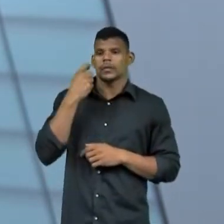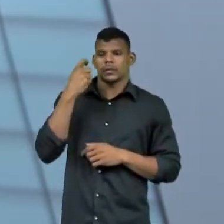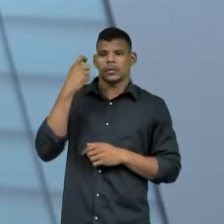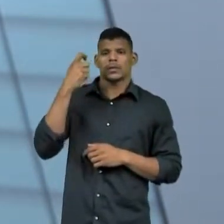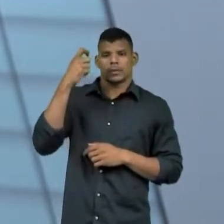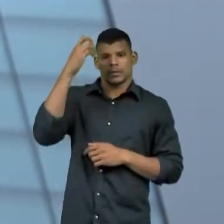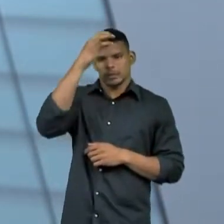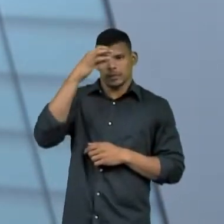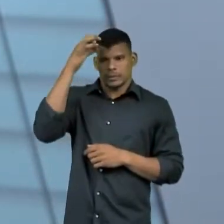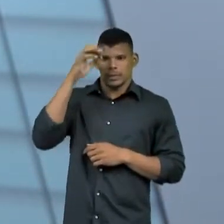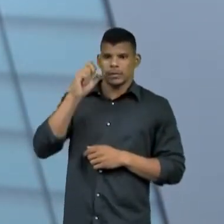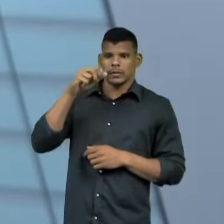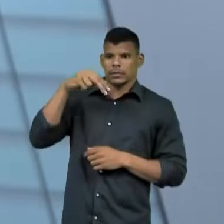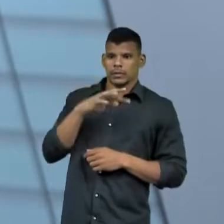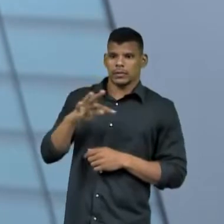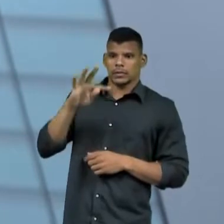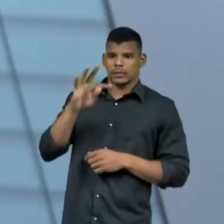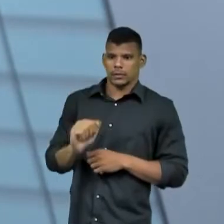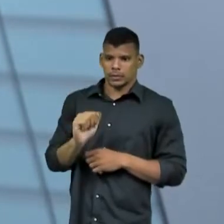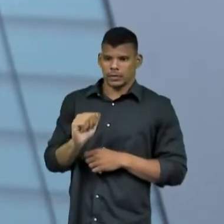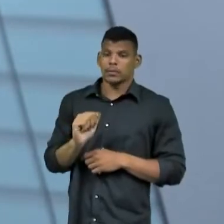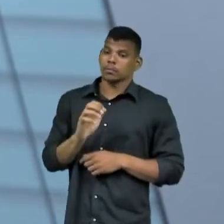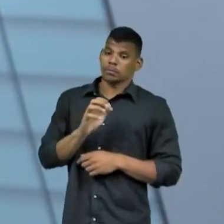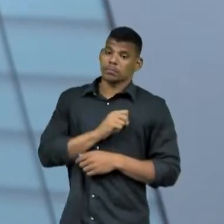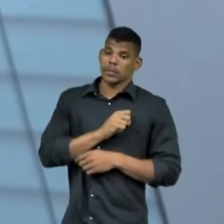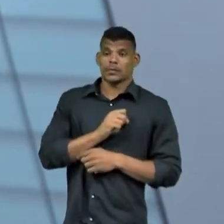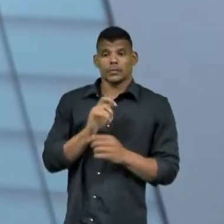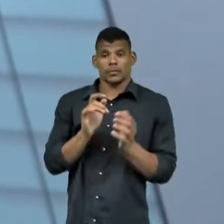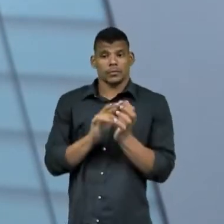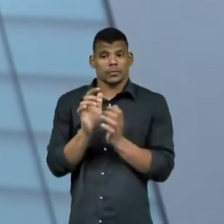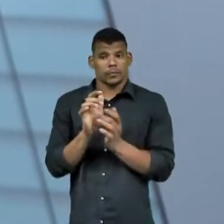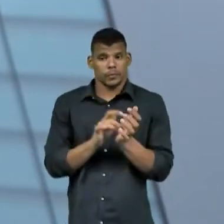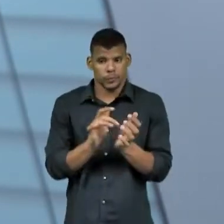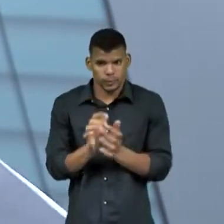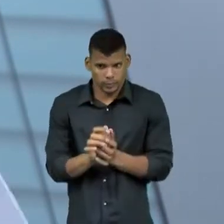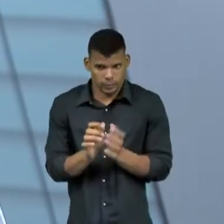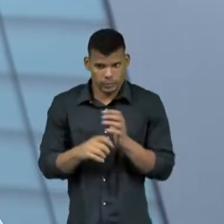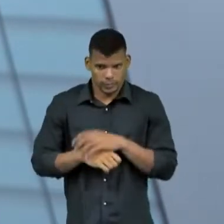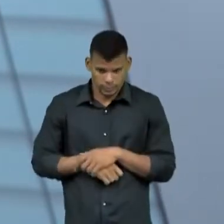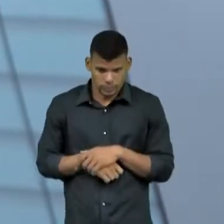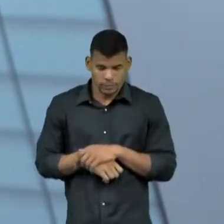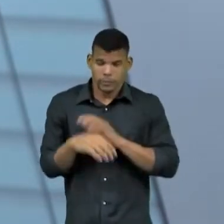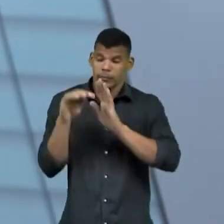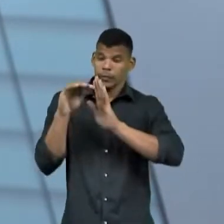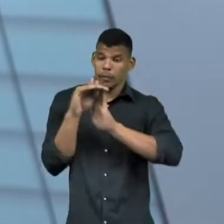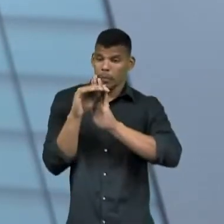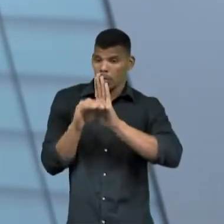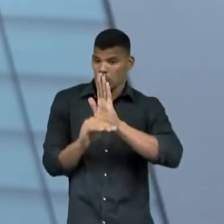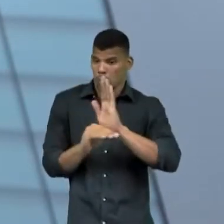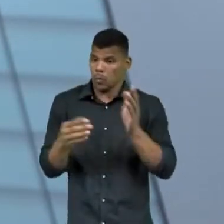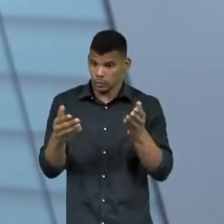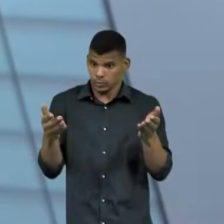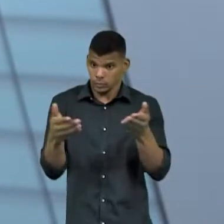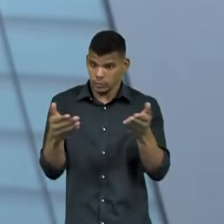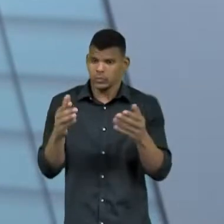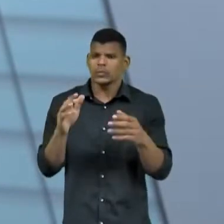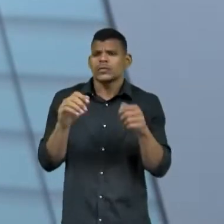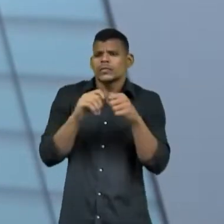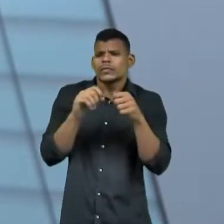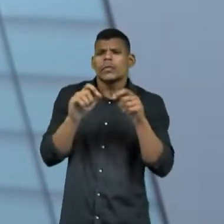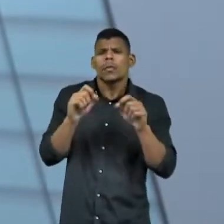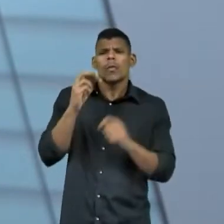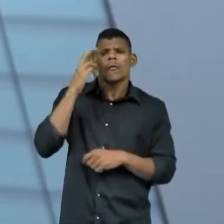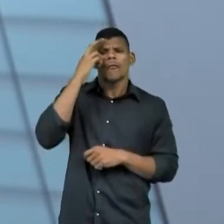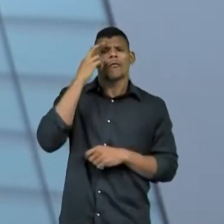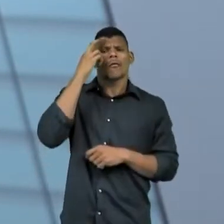sexta-feira da Paixão de Nosso Senhor Jesus Cristo e o programa de hoje fazer uma uma reflexão